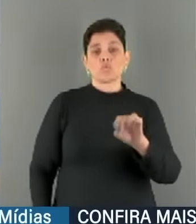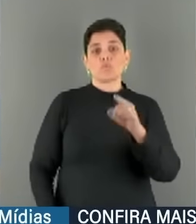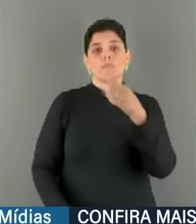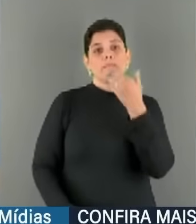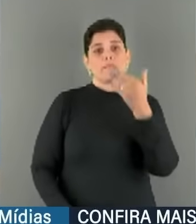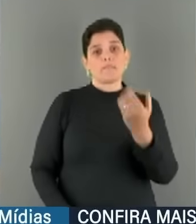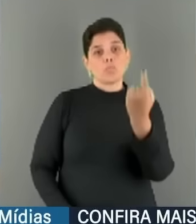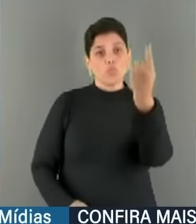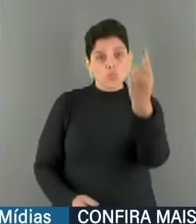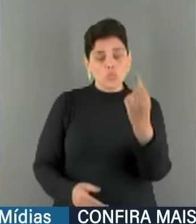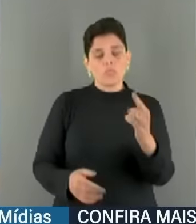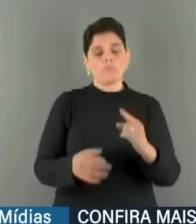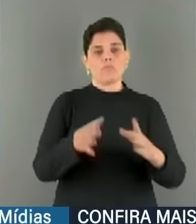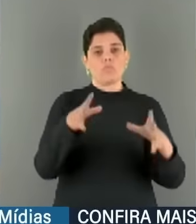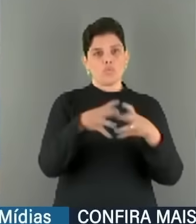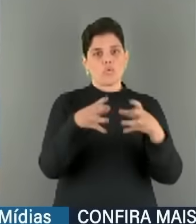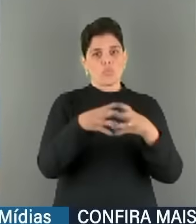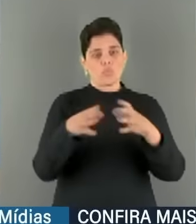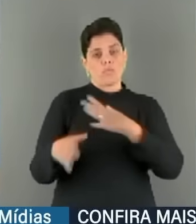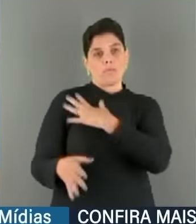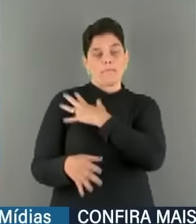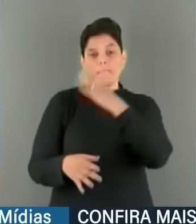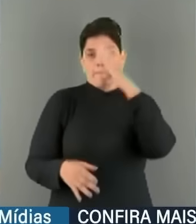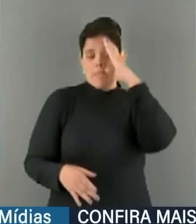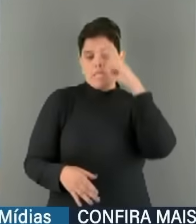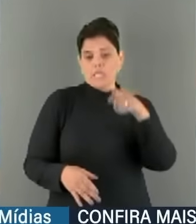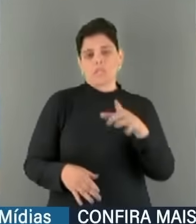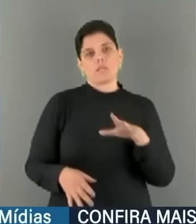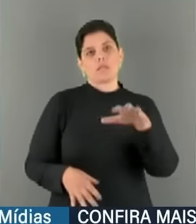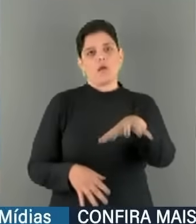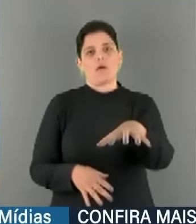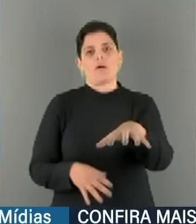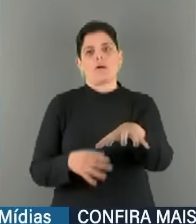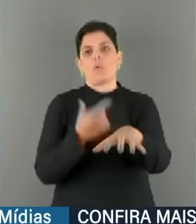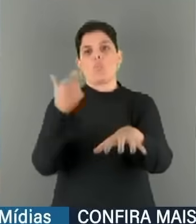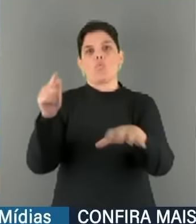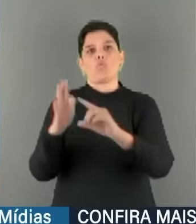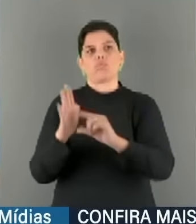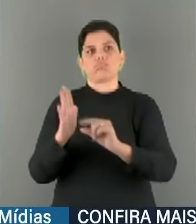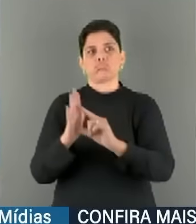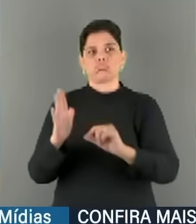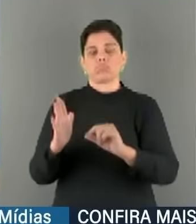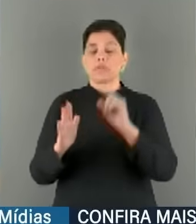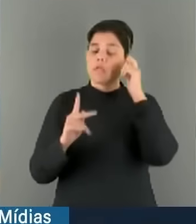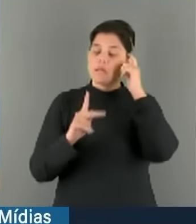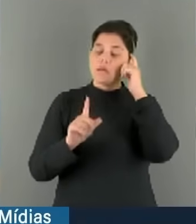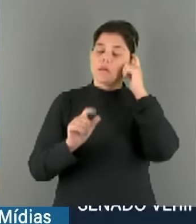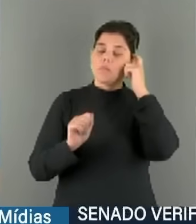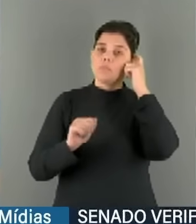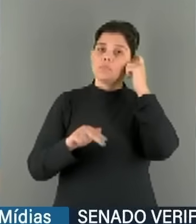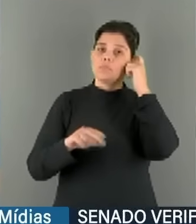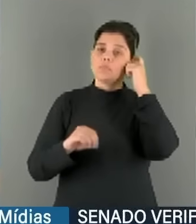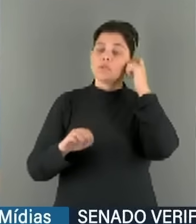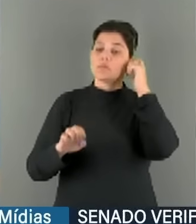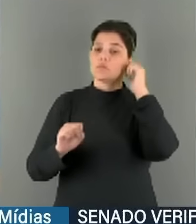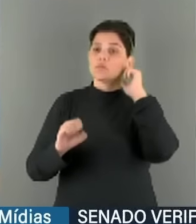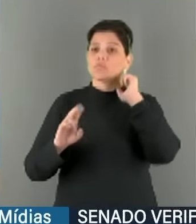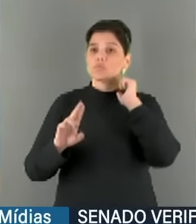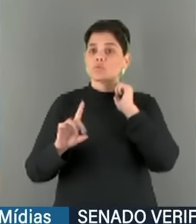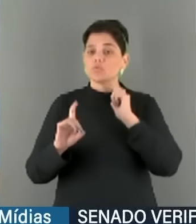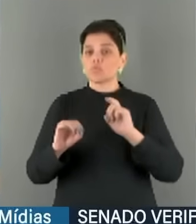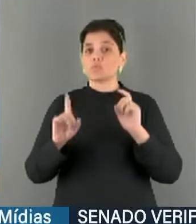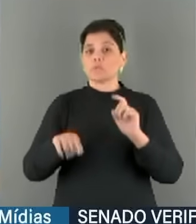Comando Militar do Planalto. Aliás, então, se o senhor olhar, o plano escudo ele é assinado pelo general Penteado